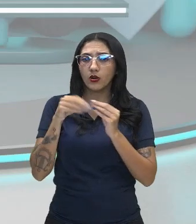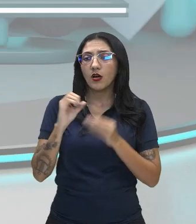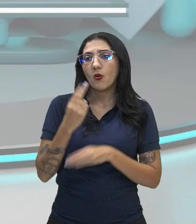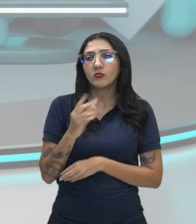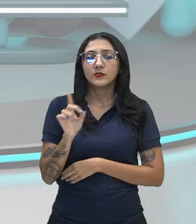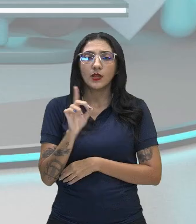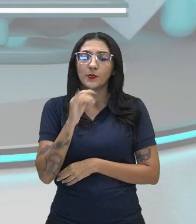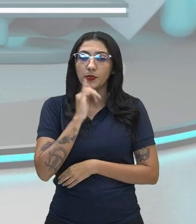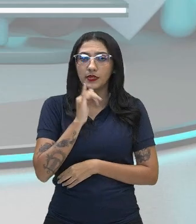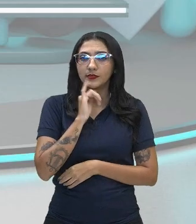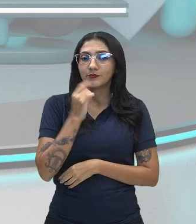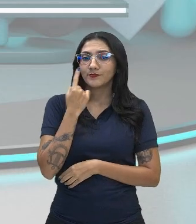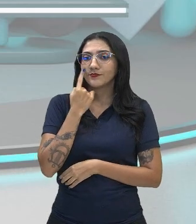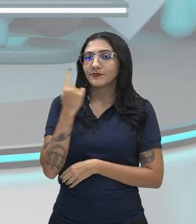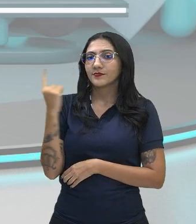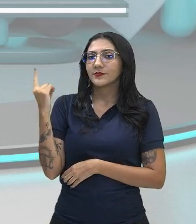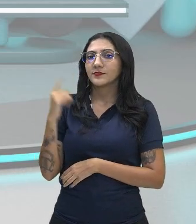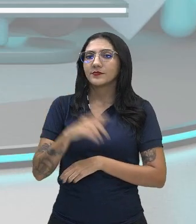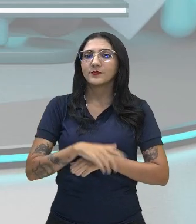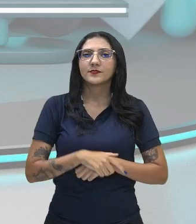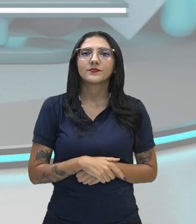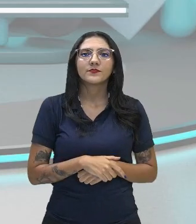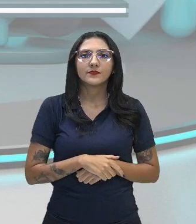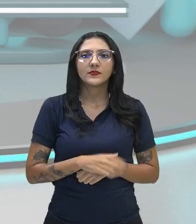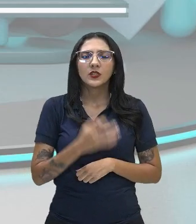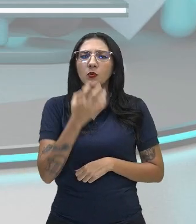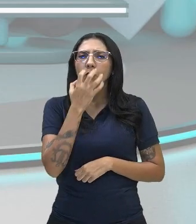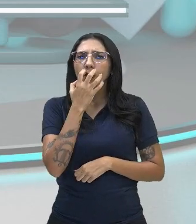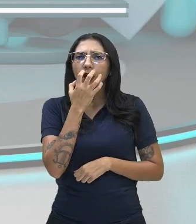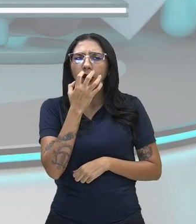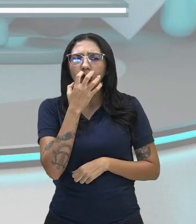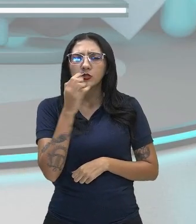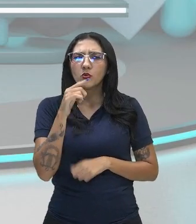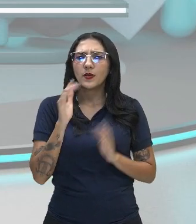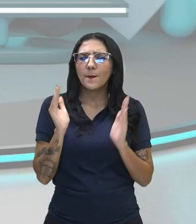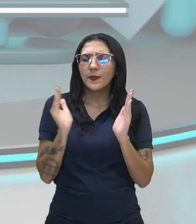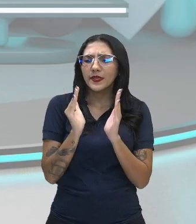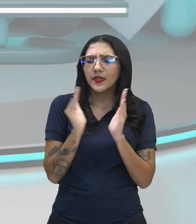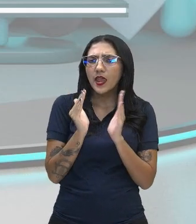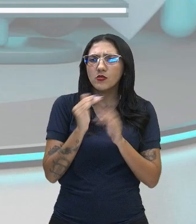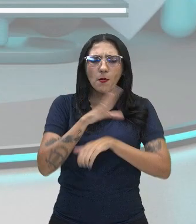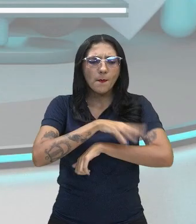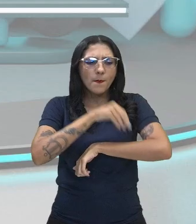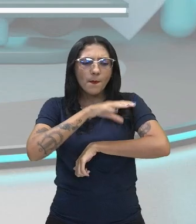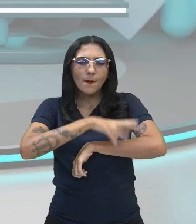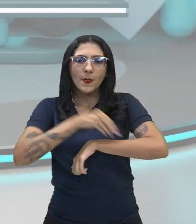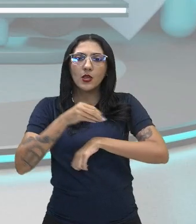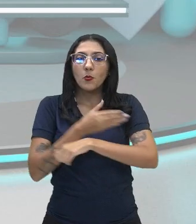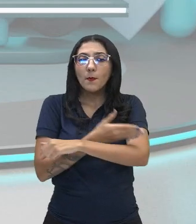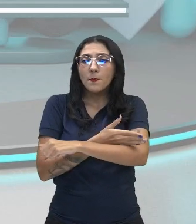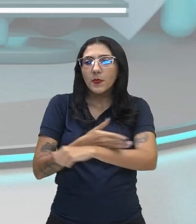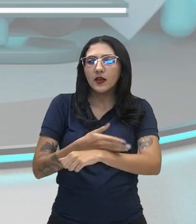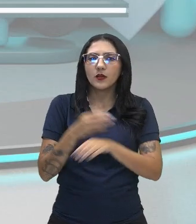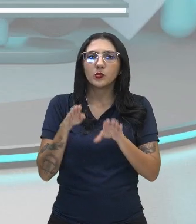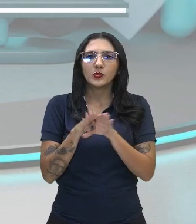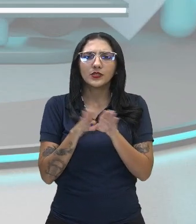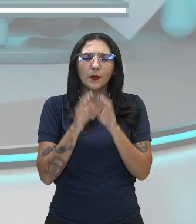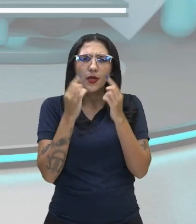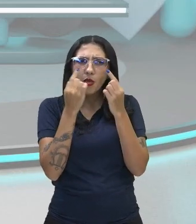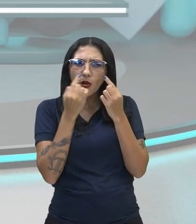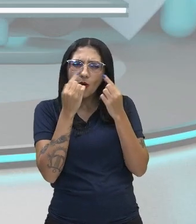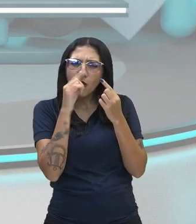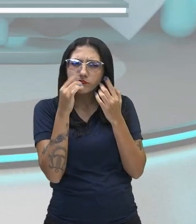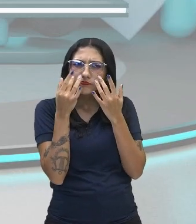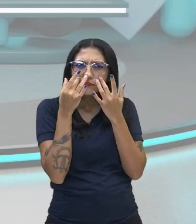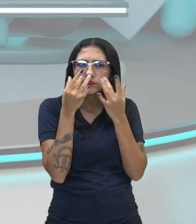exemplo. Nós temos exemplo aqui. O cachorro era pequeno, de pelos brancos e olhos